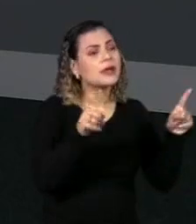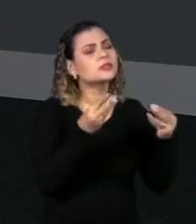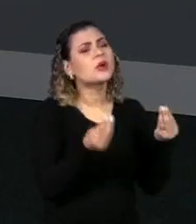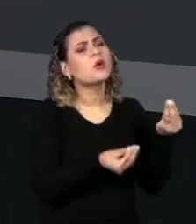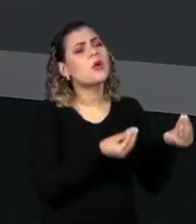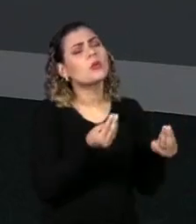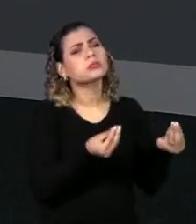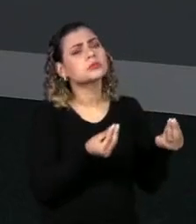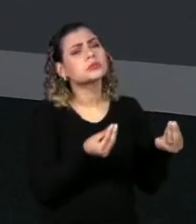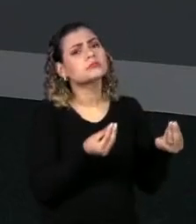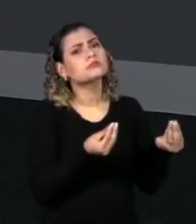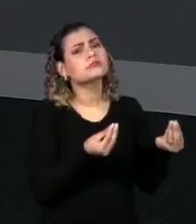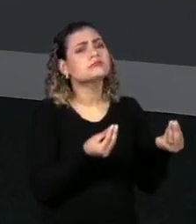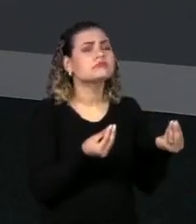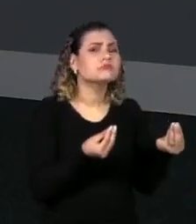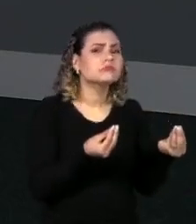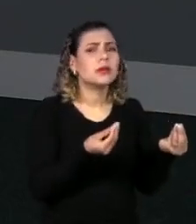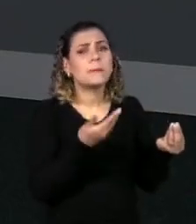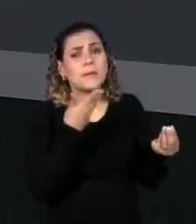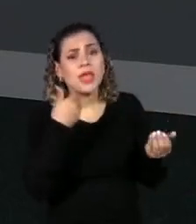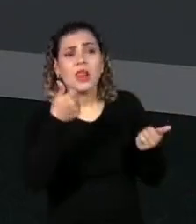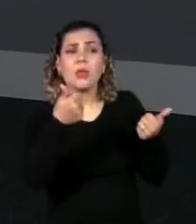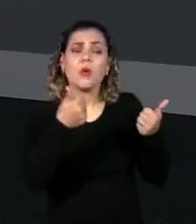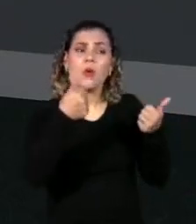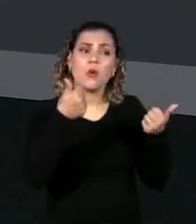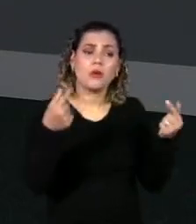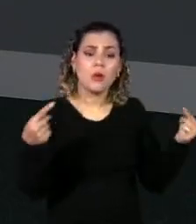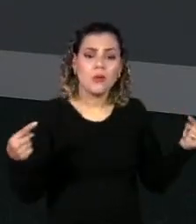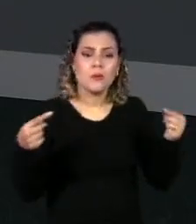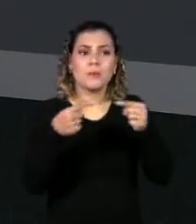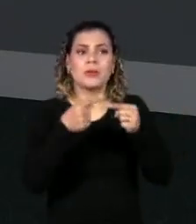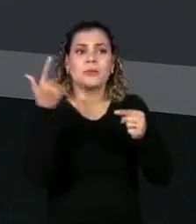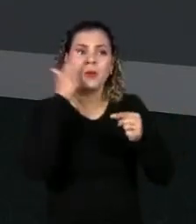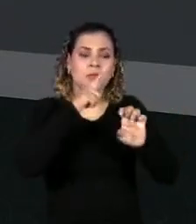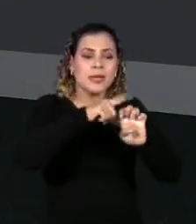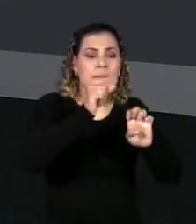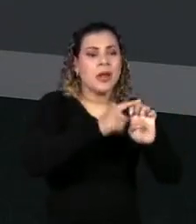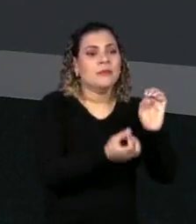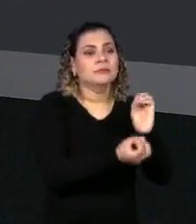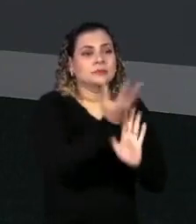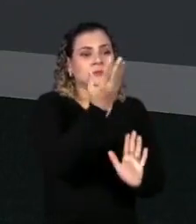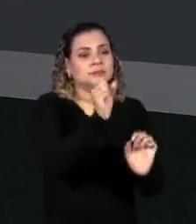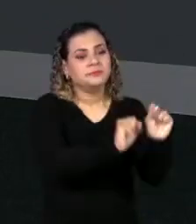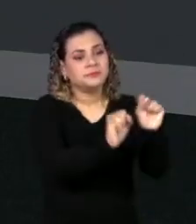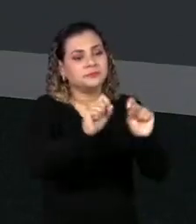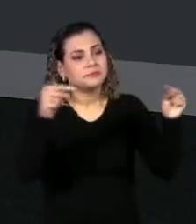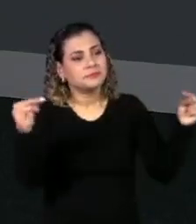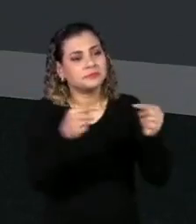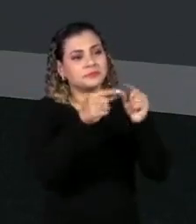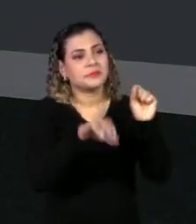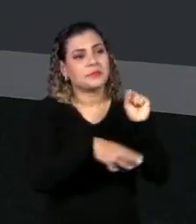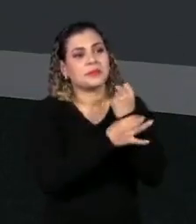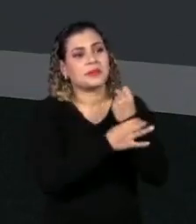condições mais ideais para se empreender da maneira mais